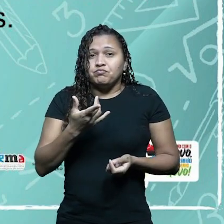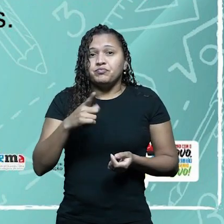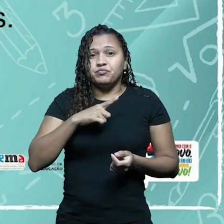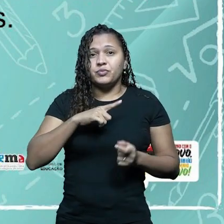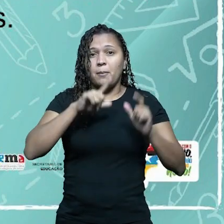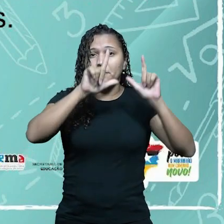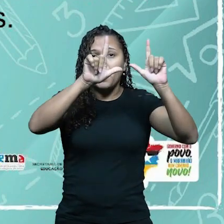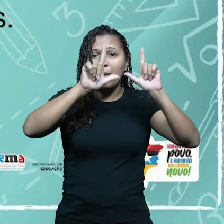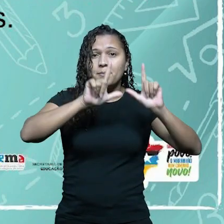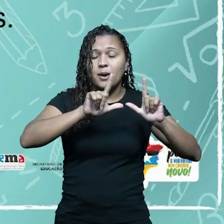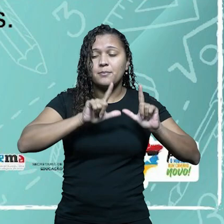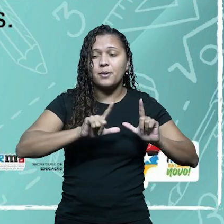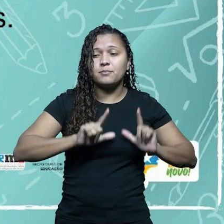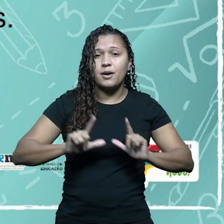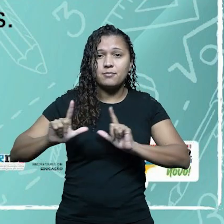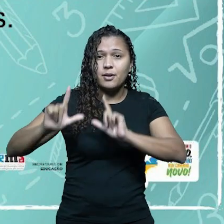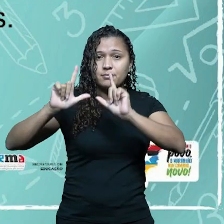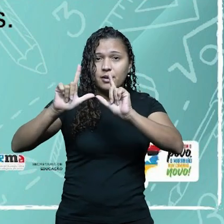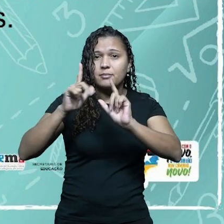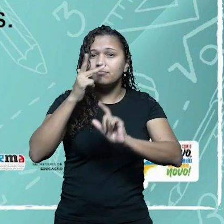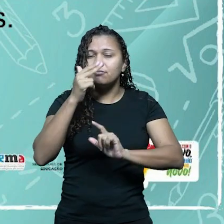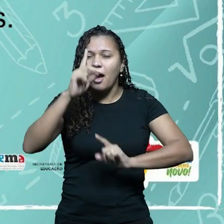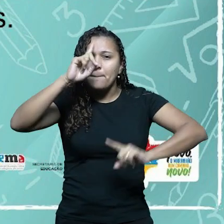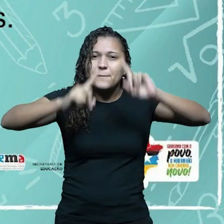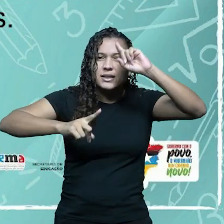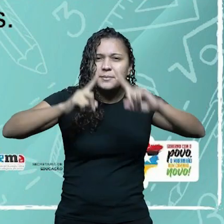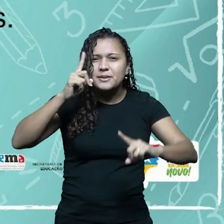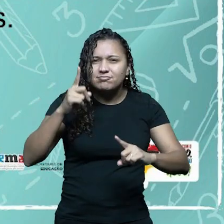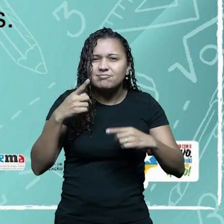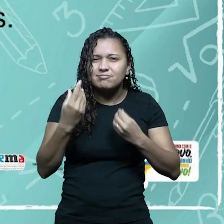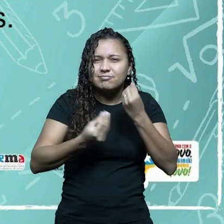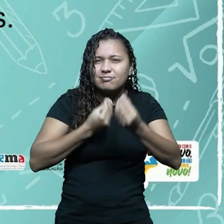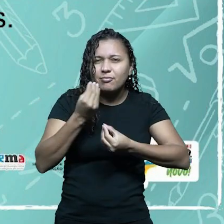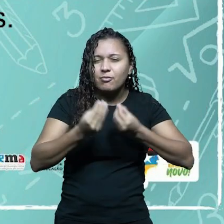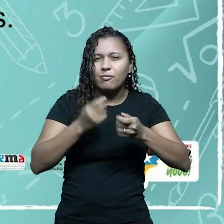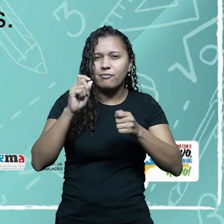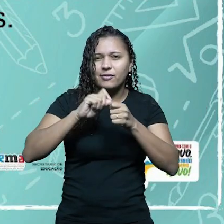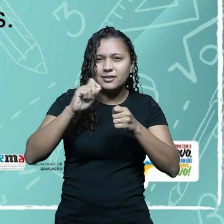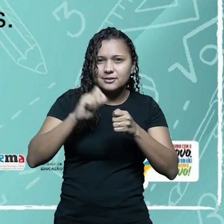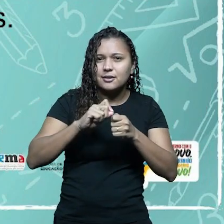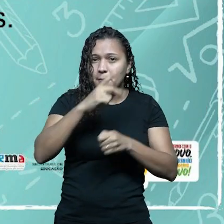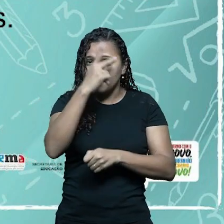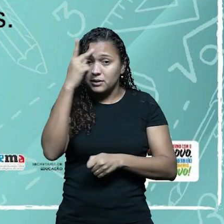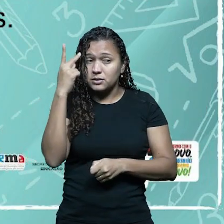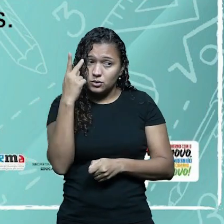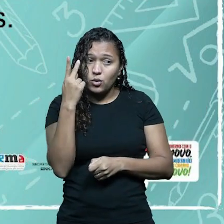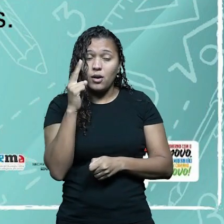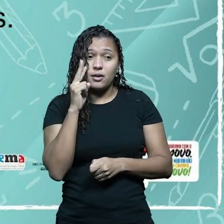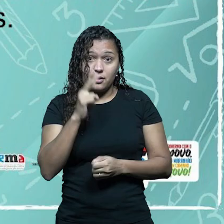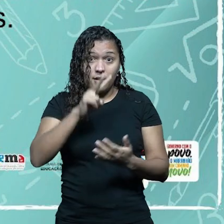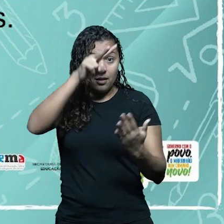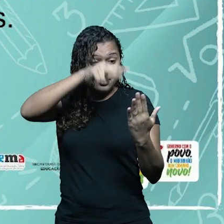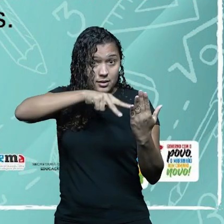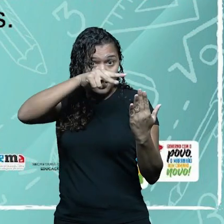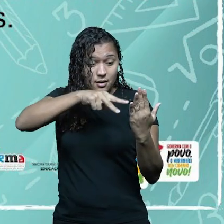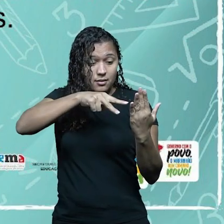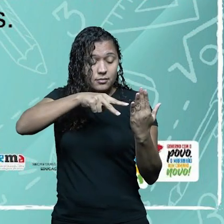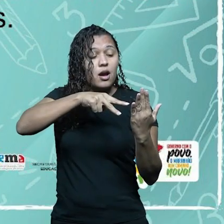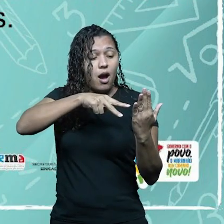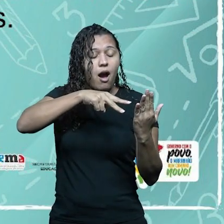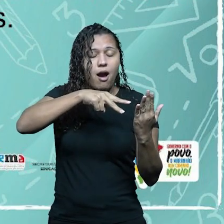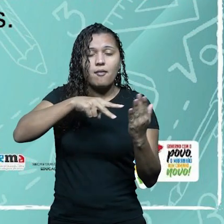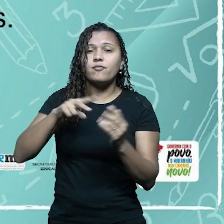ele passa as ordens que serão executadas pela pessoa que irá ler e